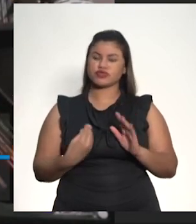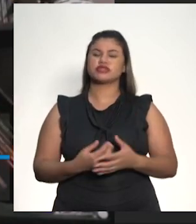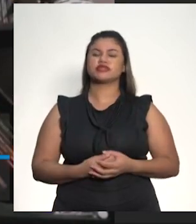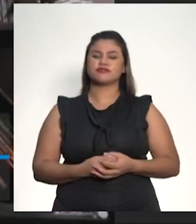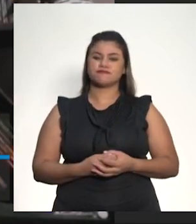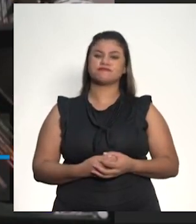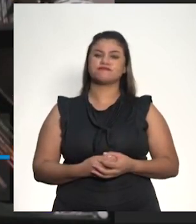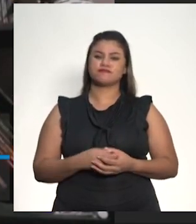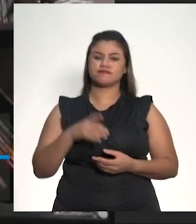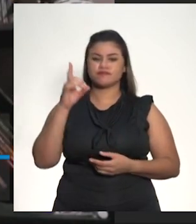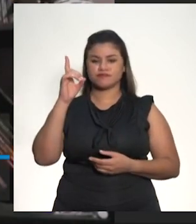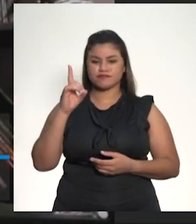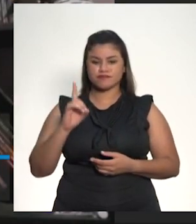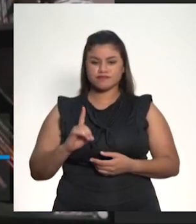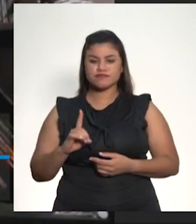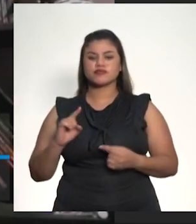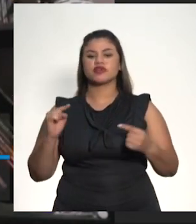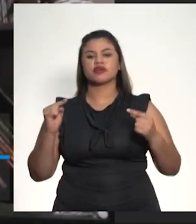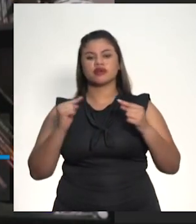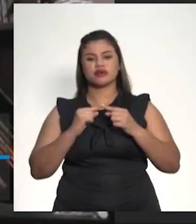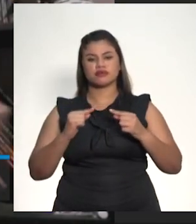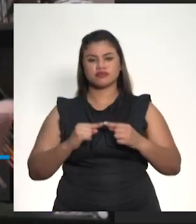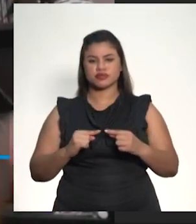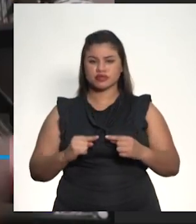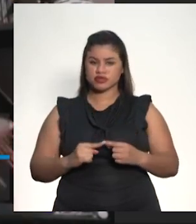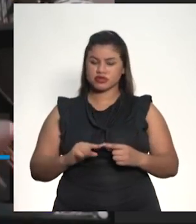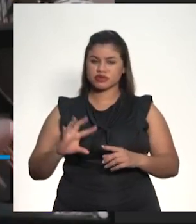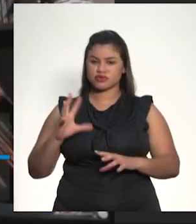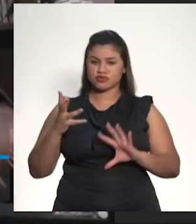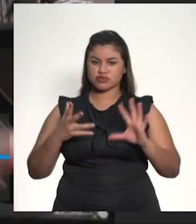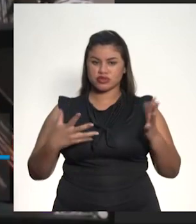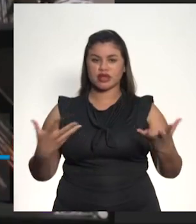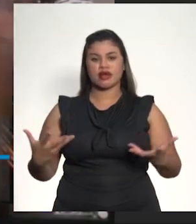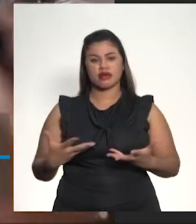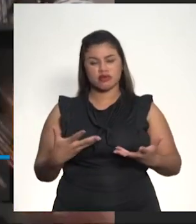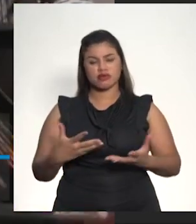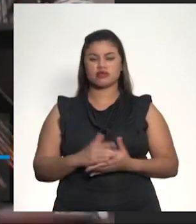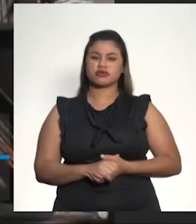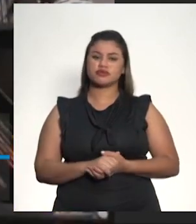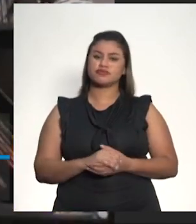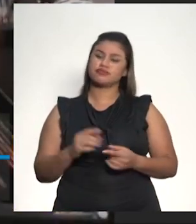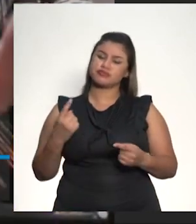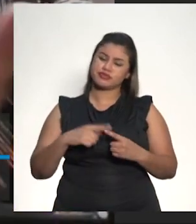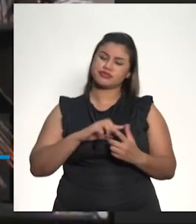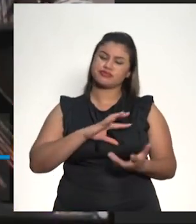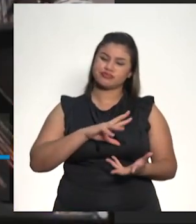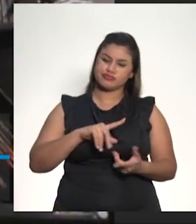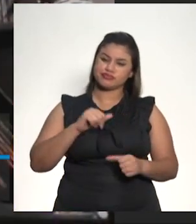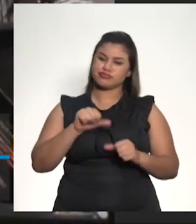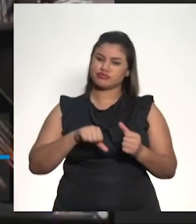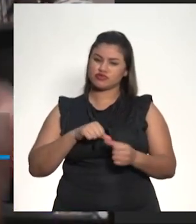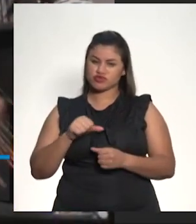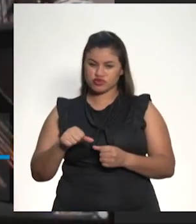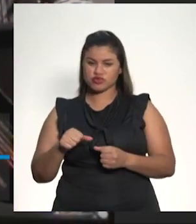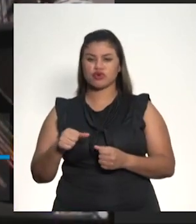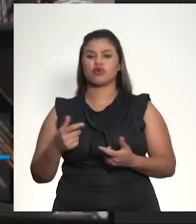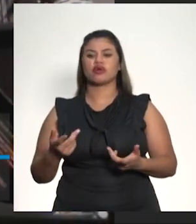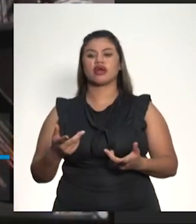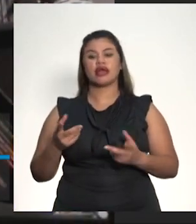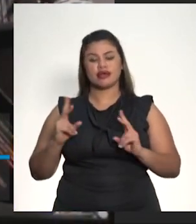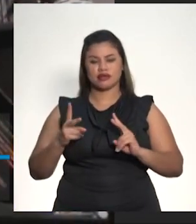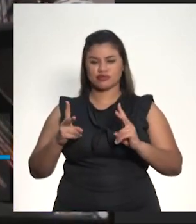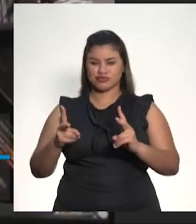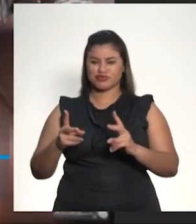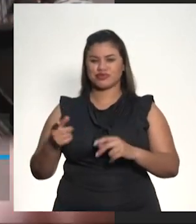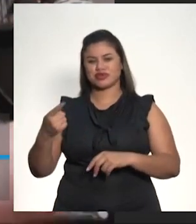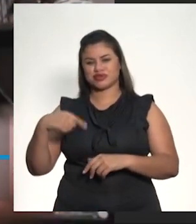tenha ali direitos que sejam de acordo com o que está acontecendo hoje. Porque o mundo muda, né? O mundo vai continuar existindo e